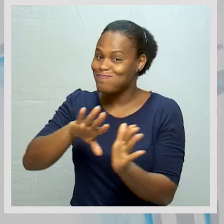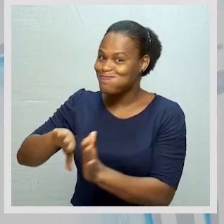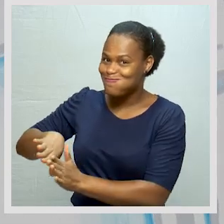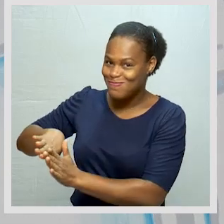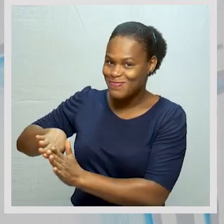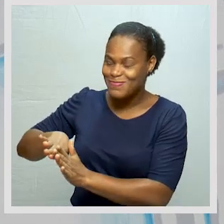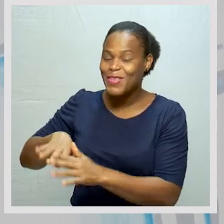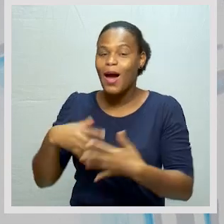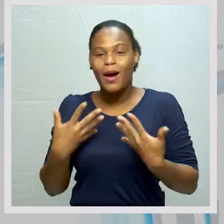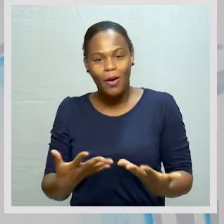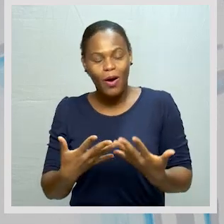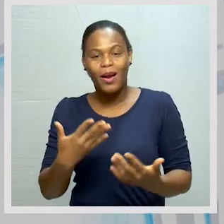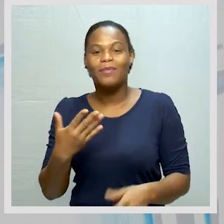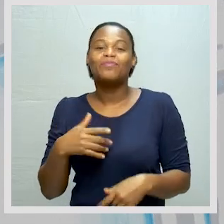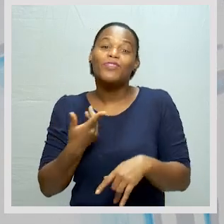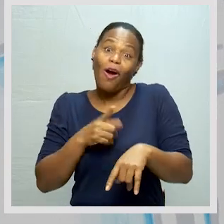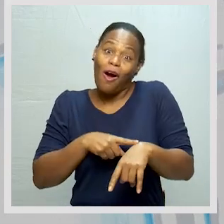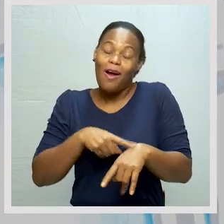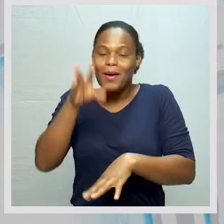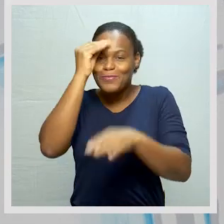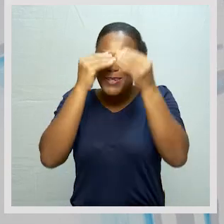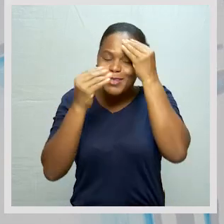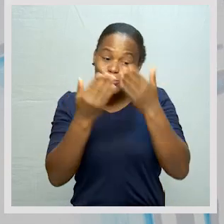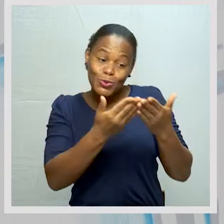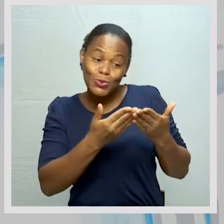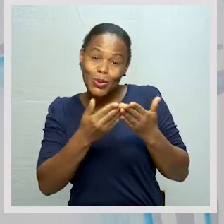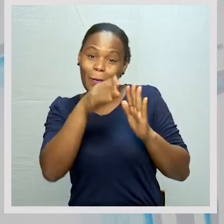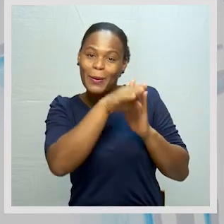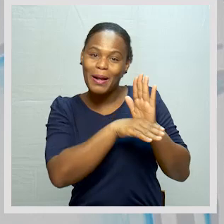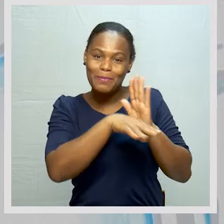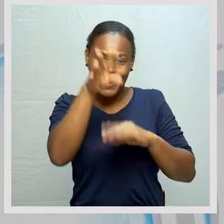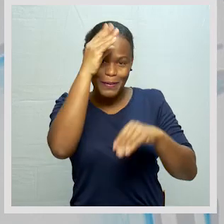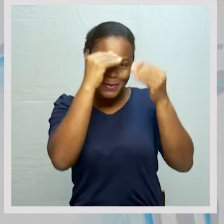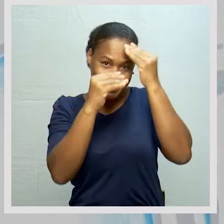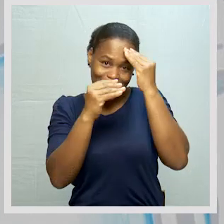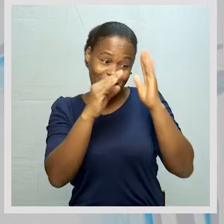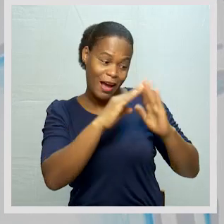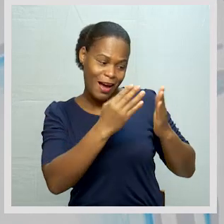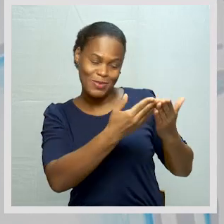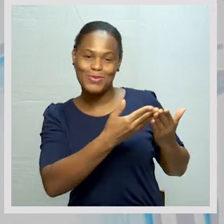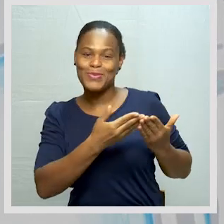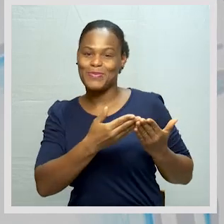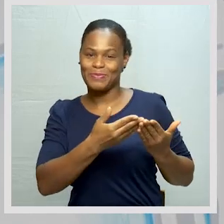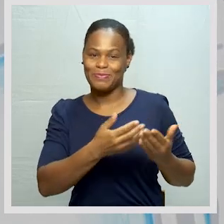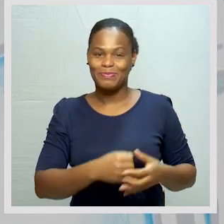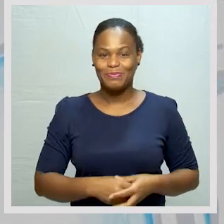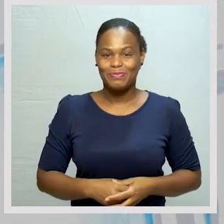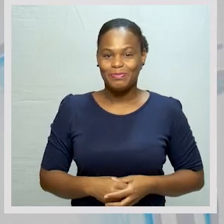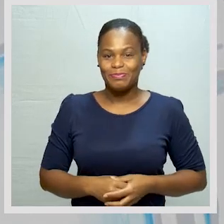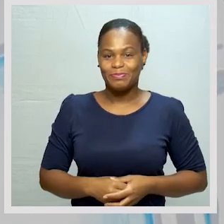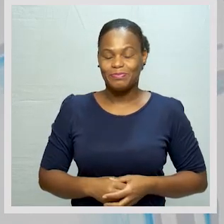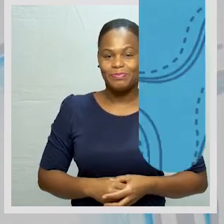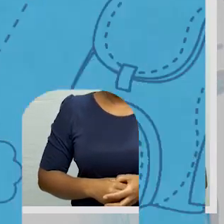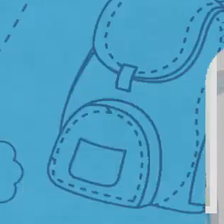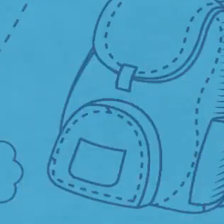brincadeiras, porque agora é hora de aprender e estudar no programa Aprender e Estudar em Casa.